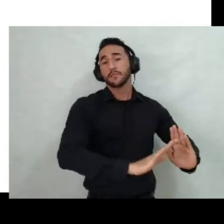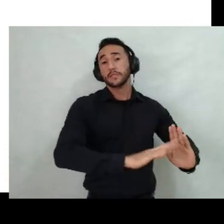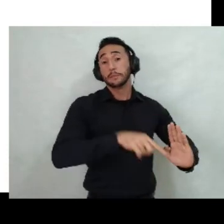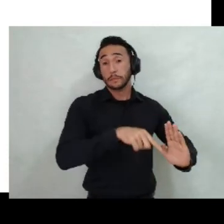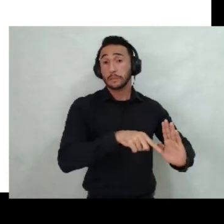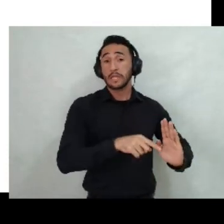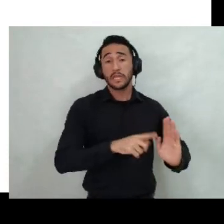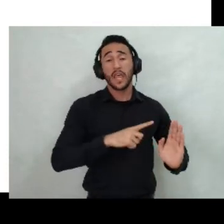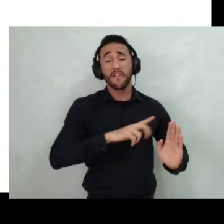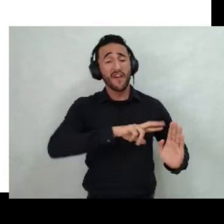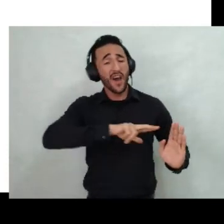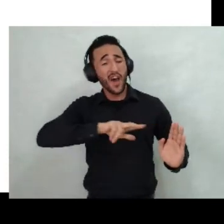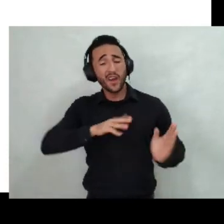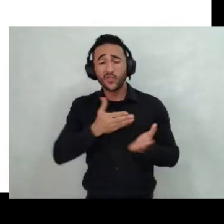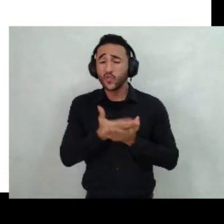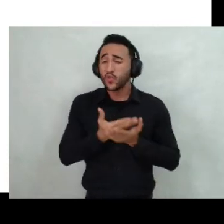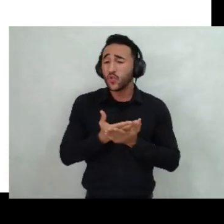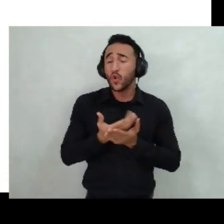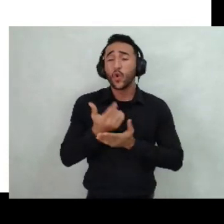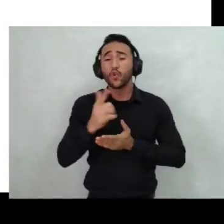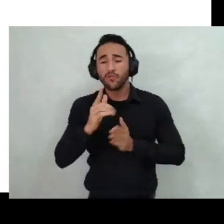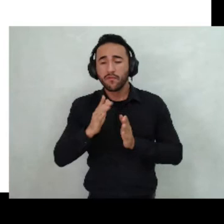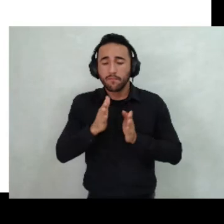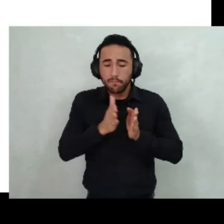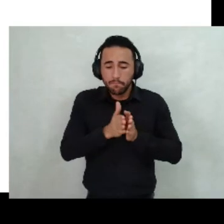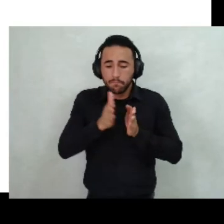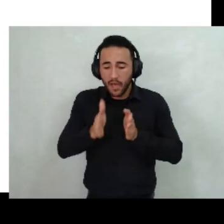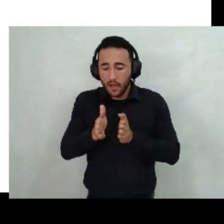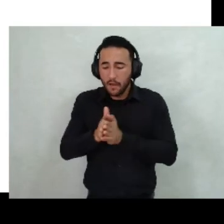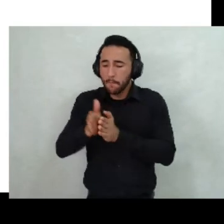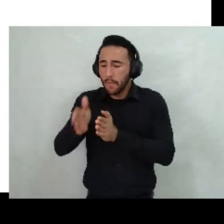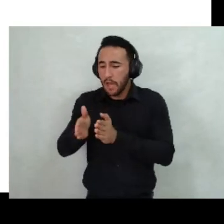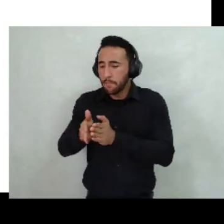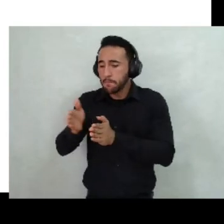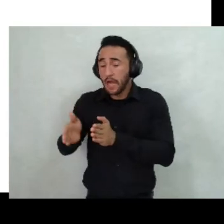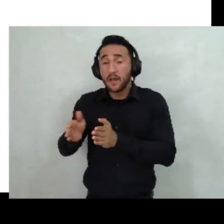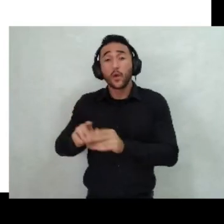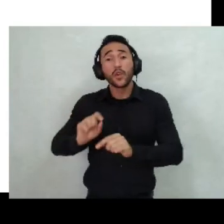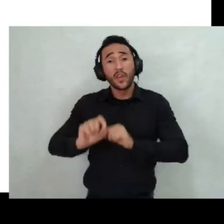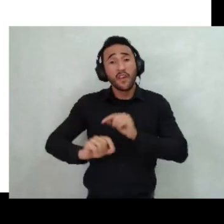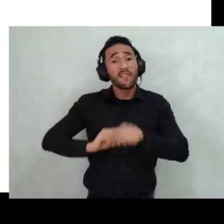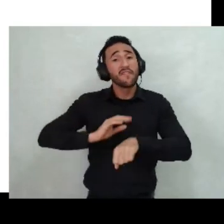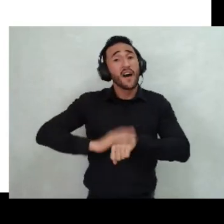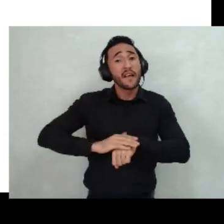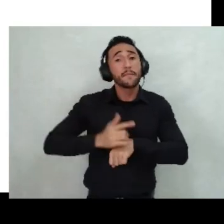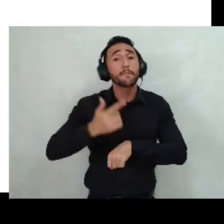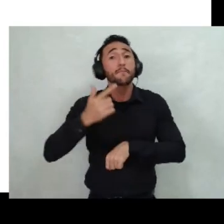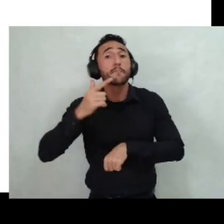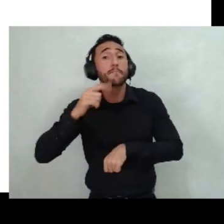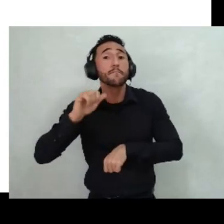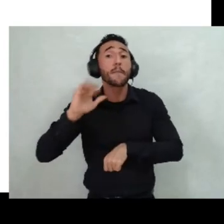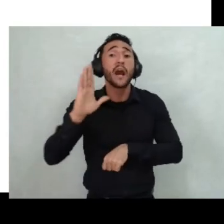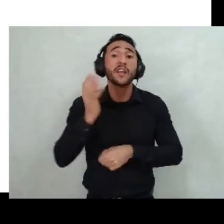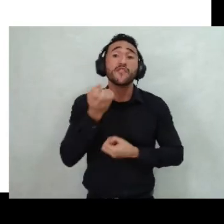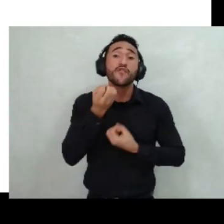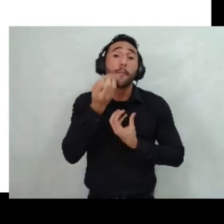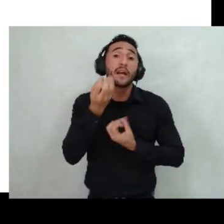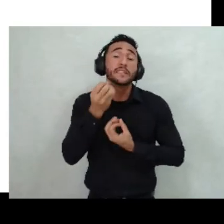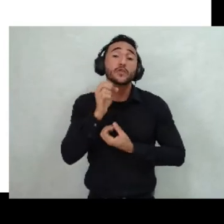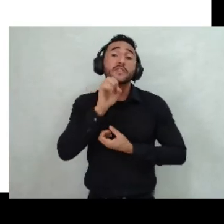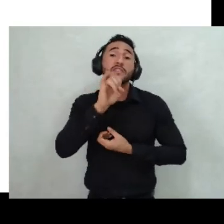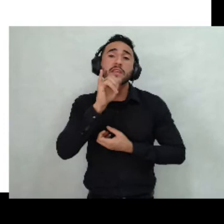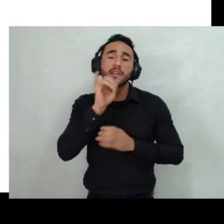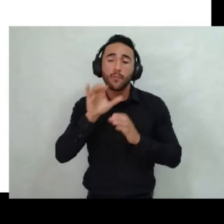multifásicos, que podem ser únicos, mas produzem melhores informações quando são seriados, ou seja, quando